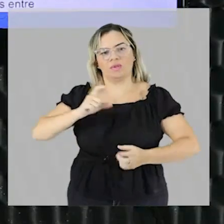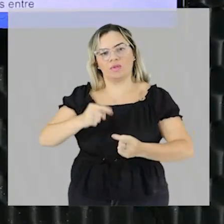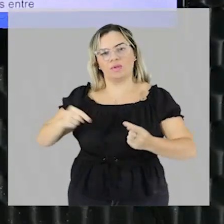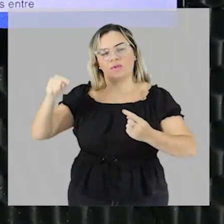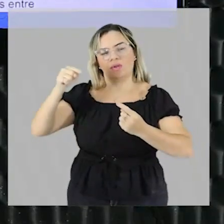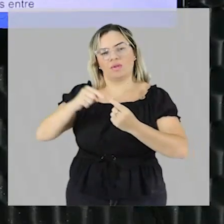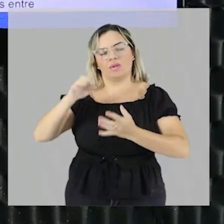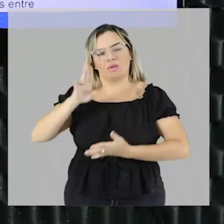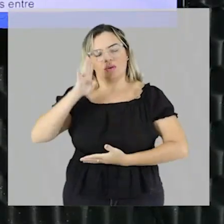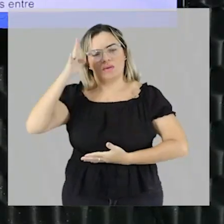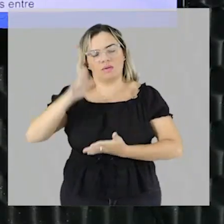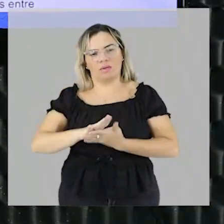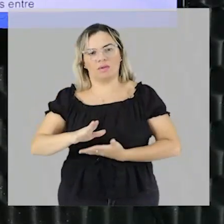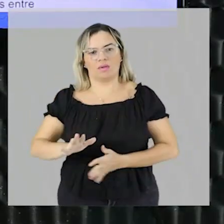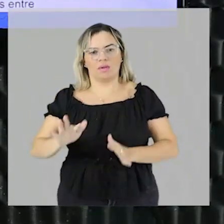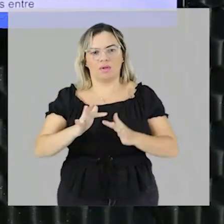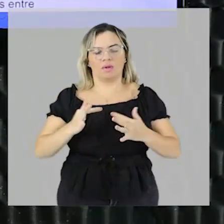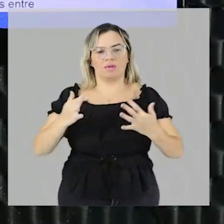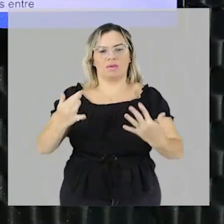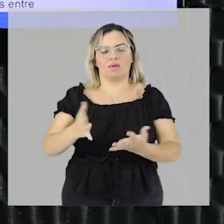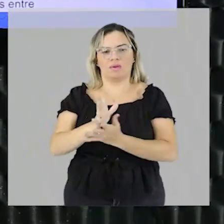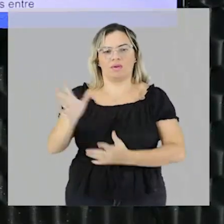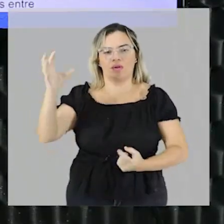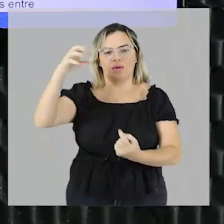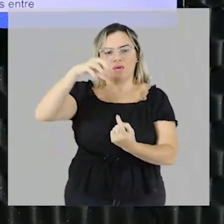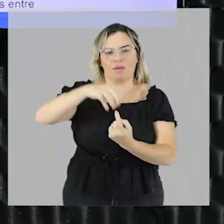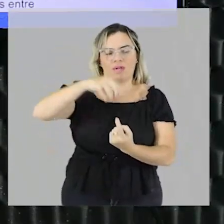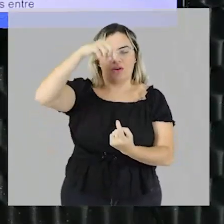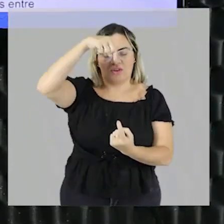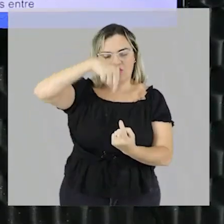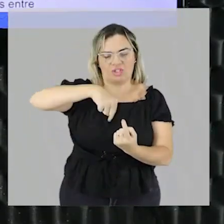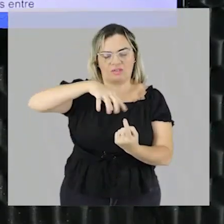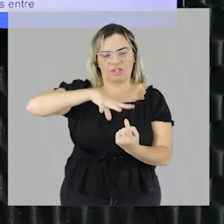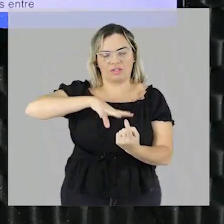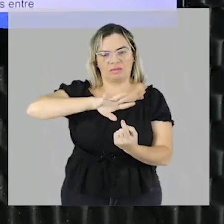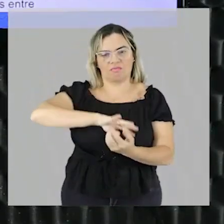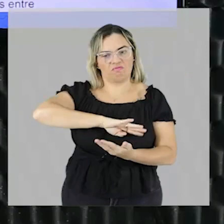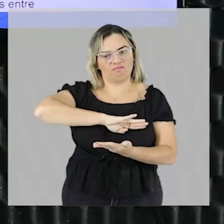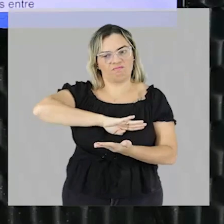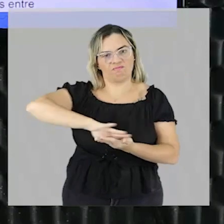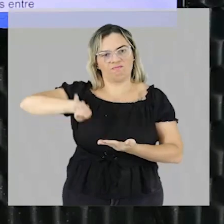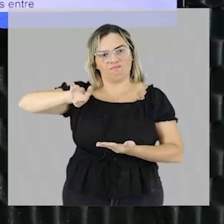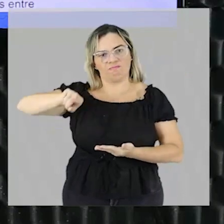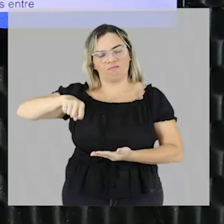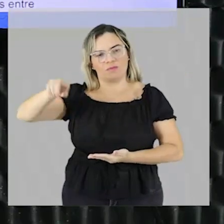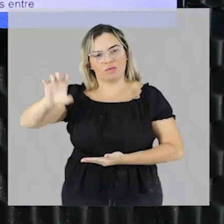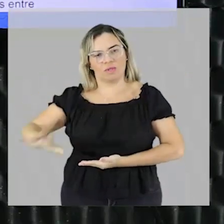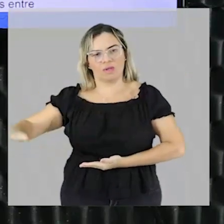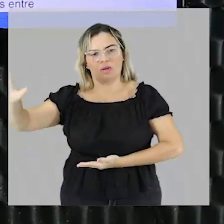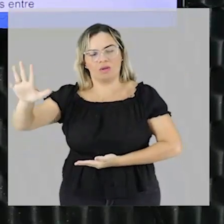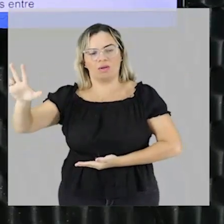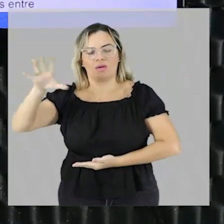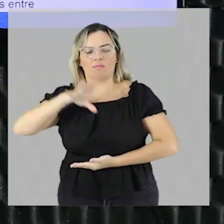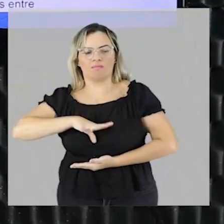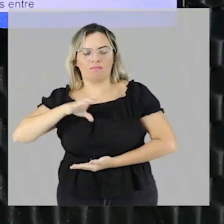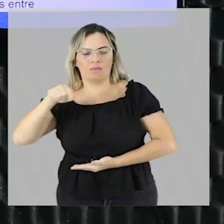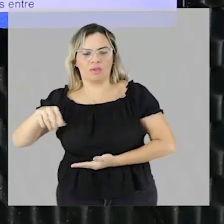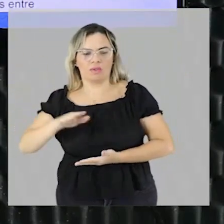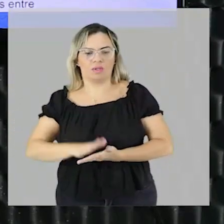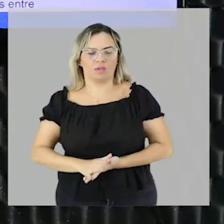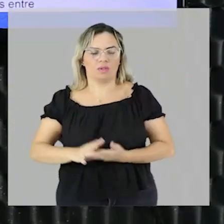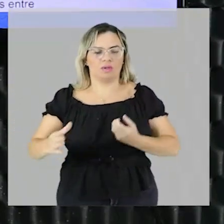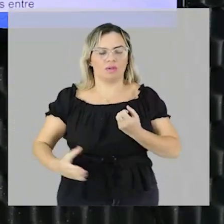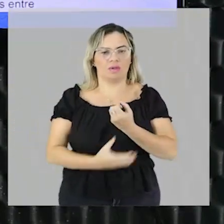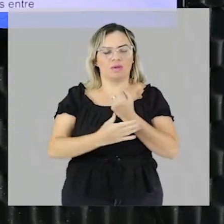principalmente, de fazer com que a família real que estava no Brasil voltasse para Portugal e garantisse de uma forma